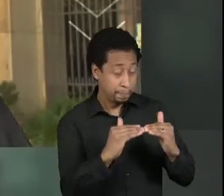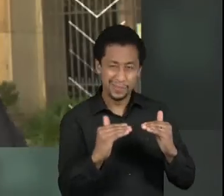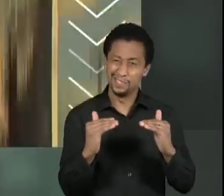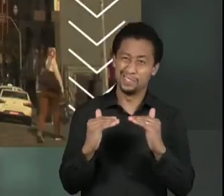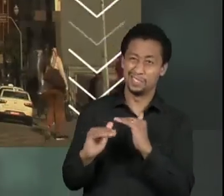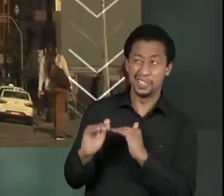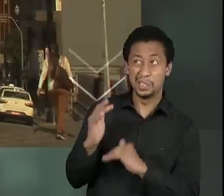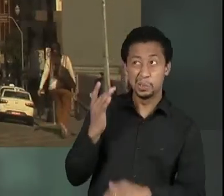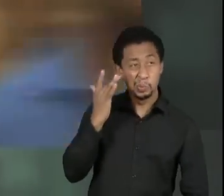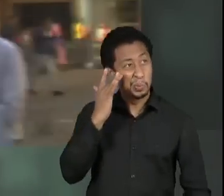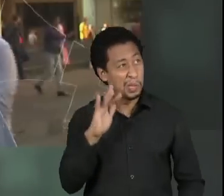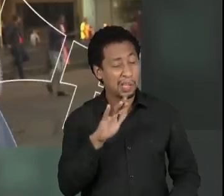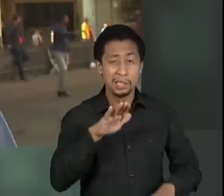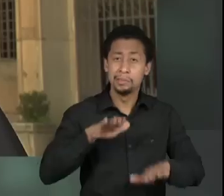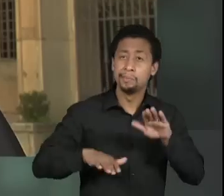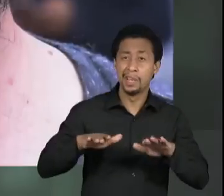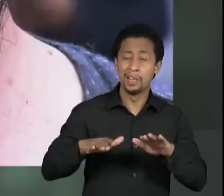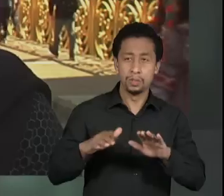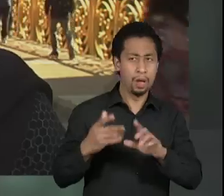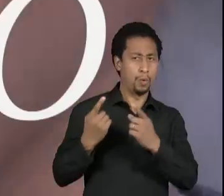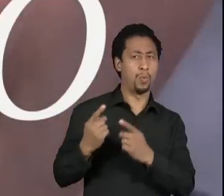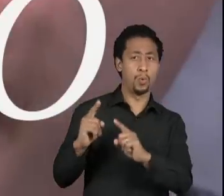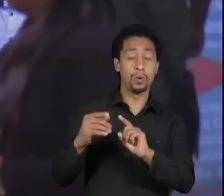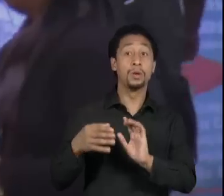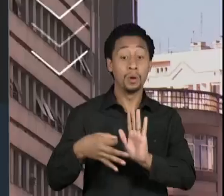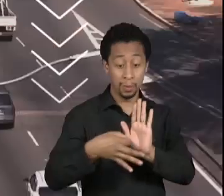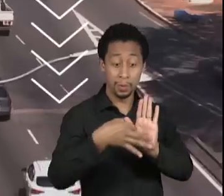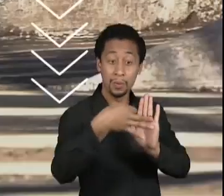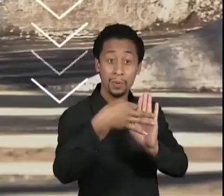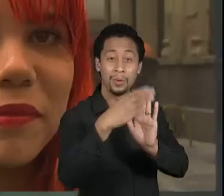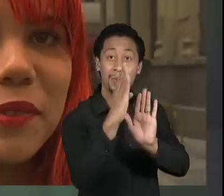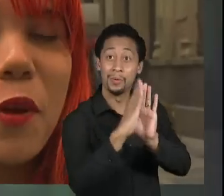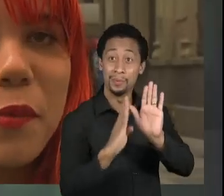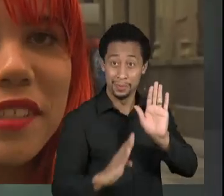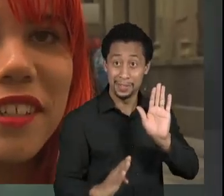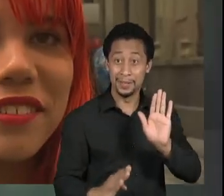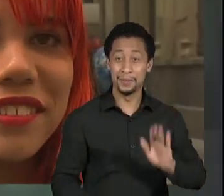Não sei. Depende. Sou contra. Opinião.